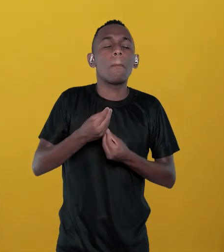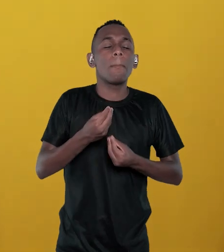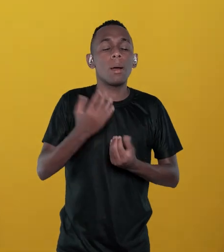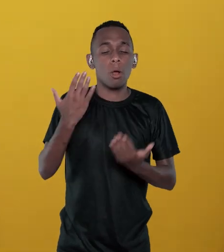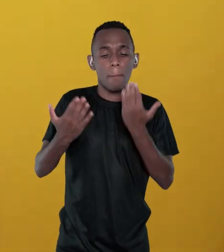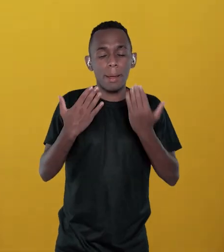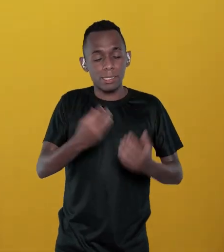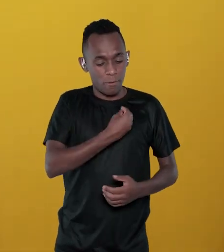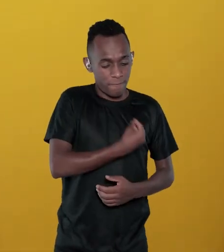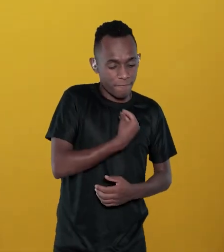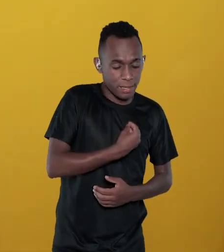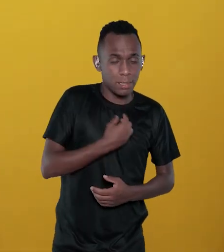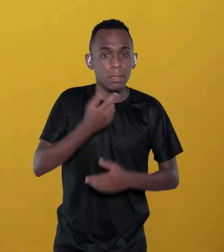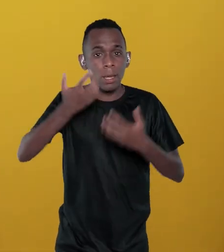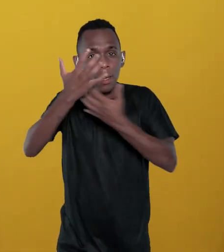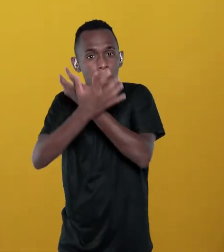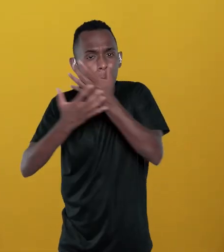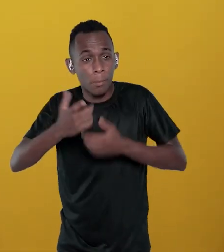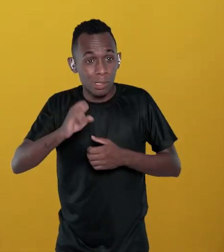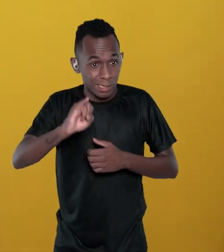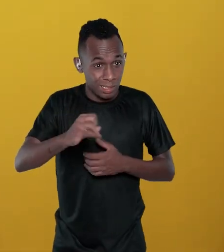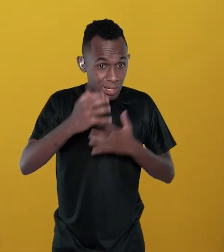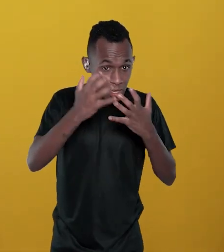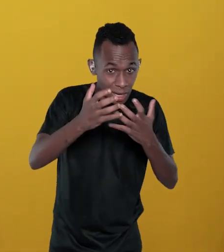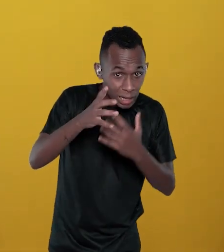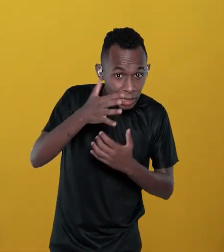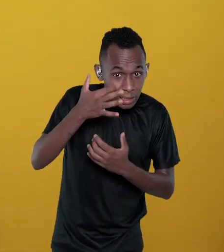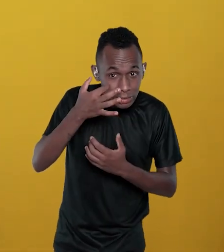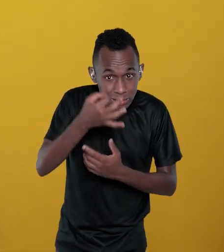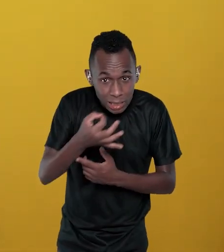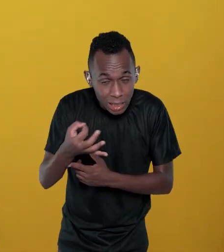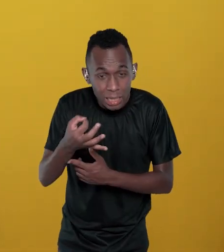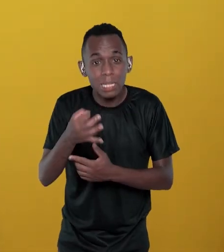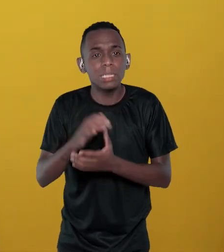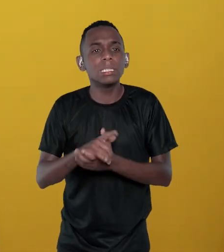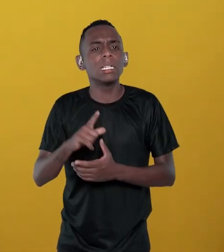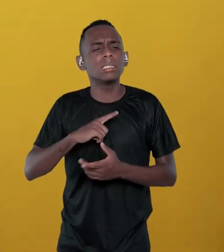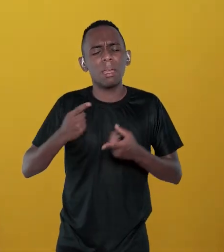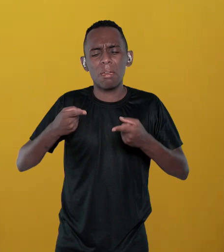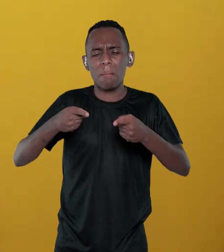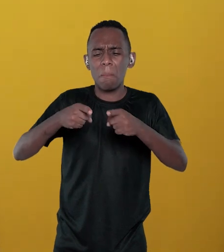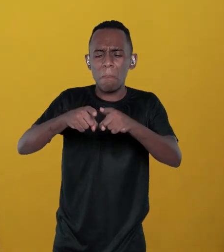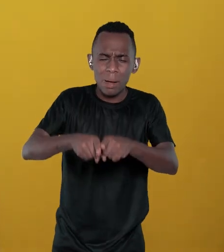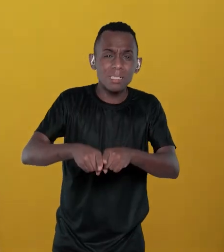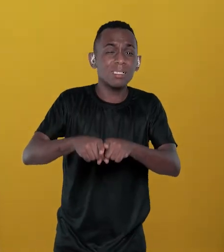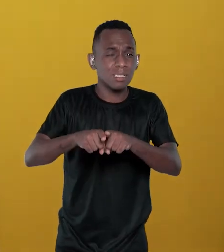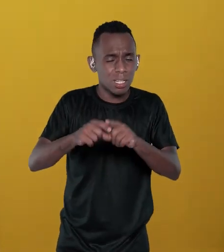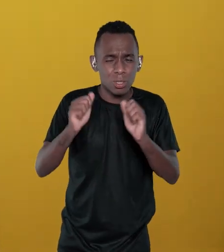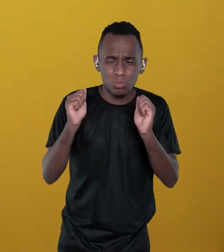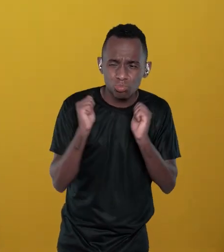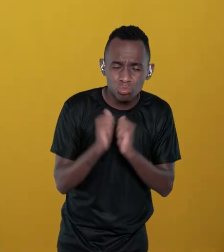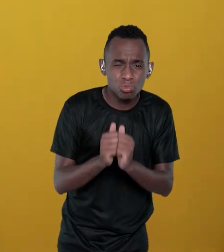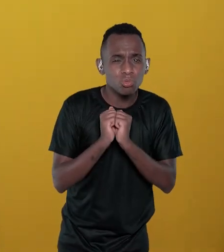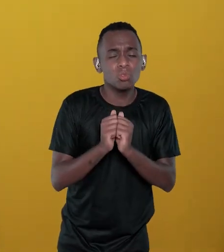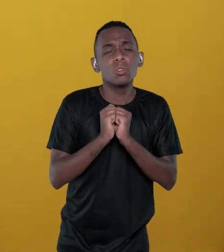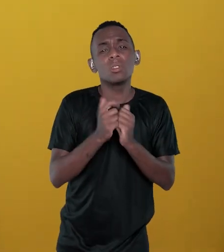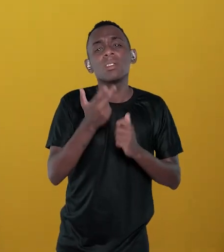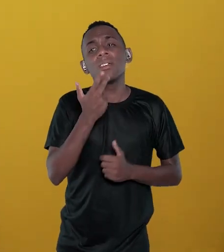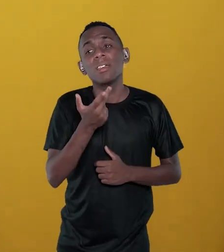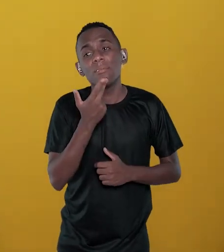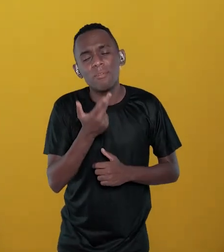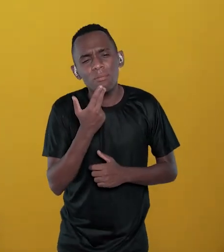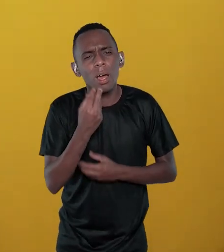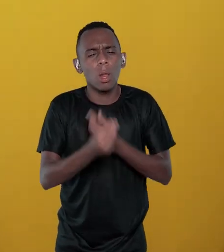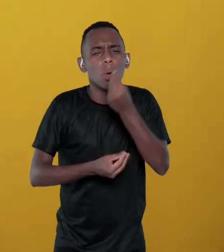a Vida Fosse Música. Então, quem tiver o interesse, tem aqui muitos parceiros do Murilo que